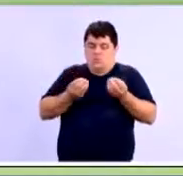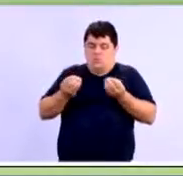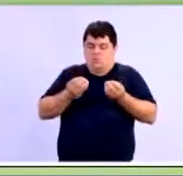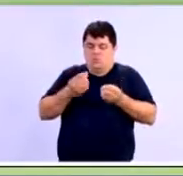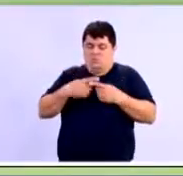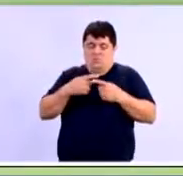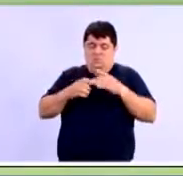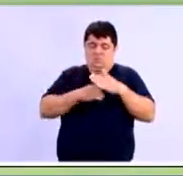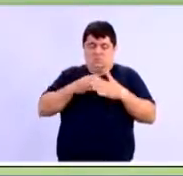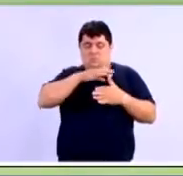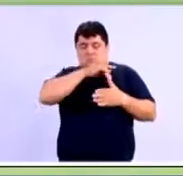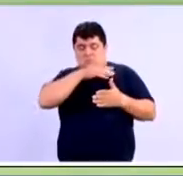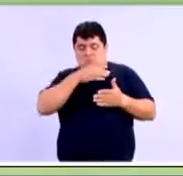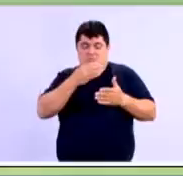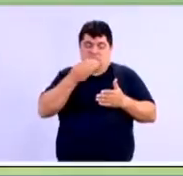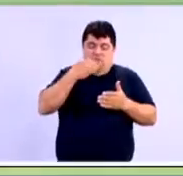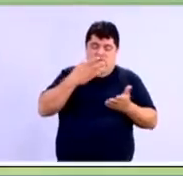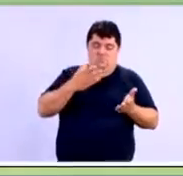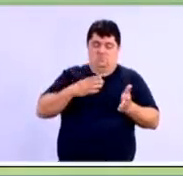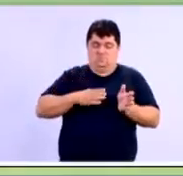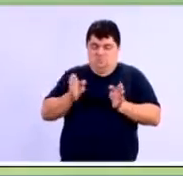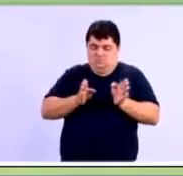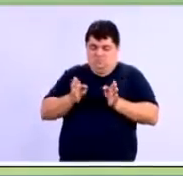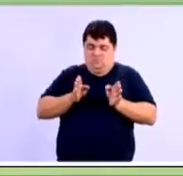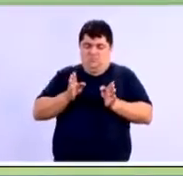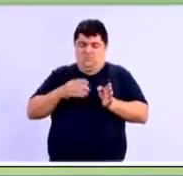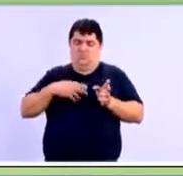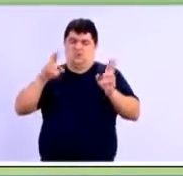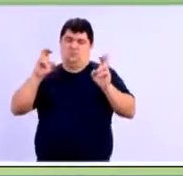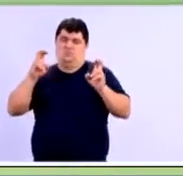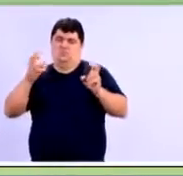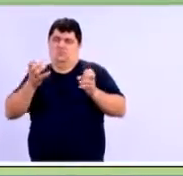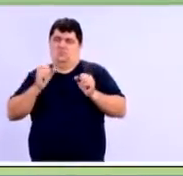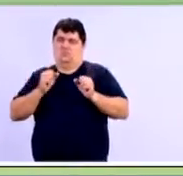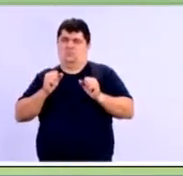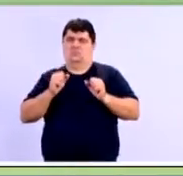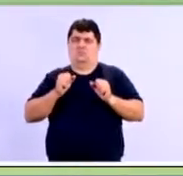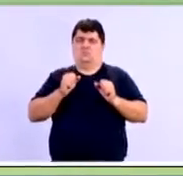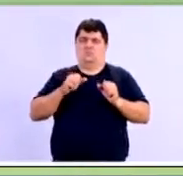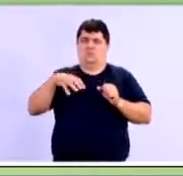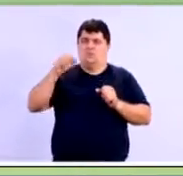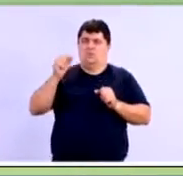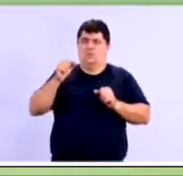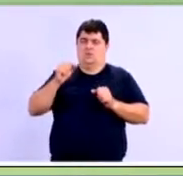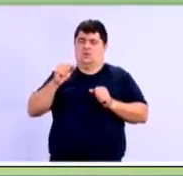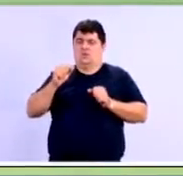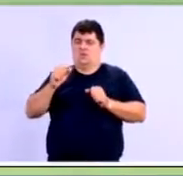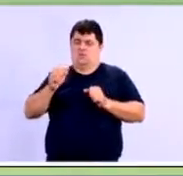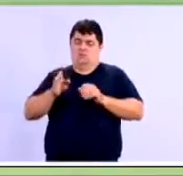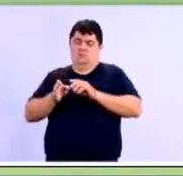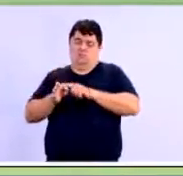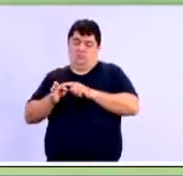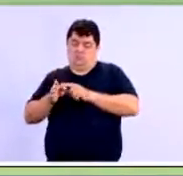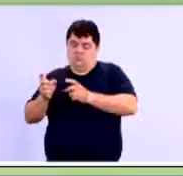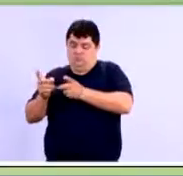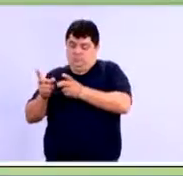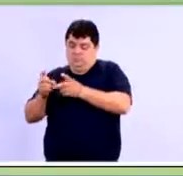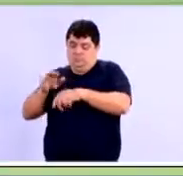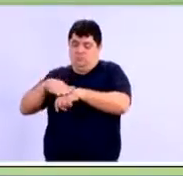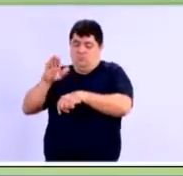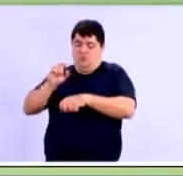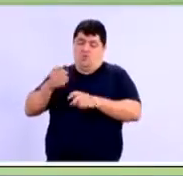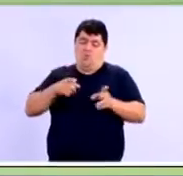relação? Quando que ela pode ganhar? Se a gente está comentando aqui que ela pode ganhar no giro ou na margem, essa empresa ela